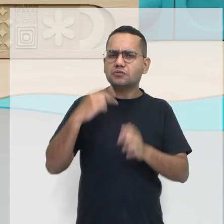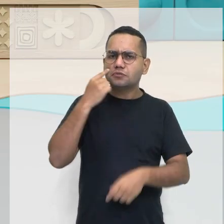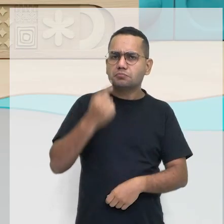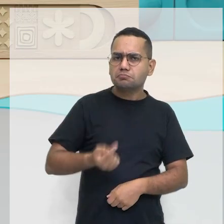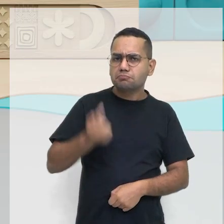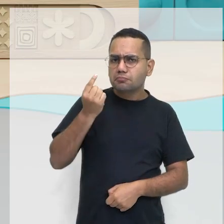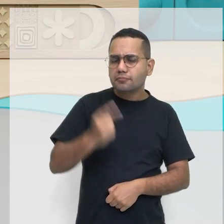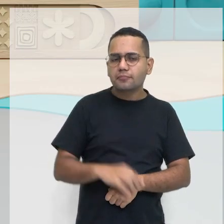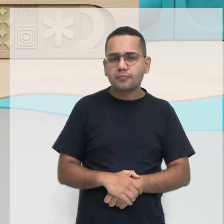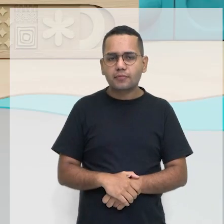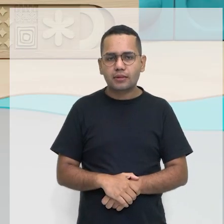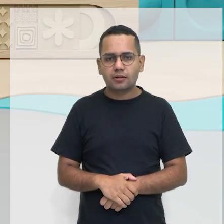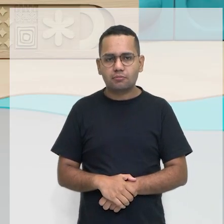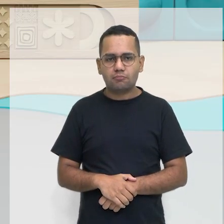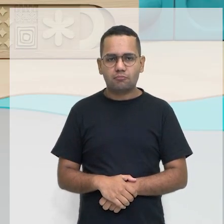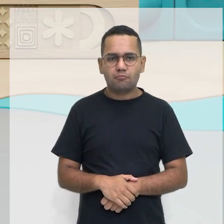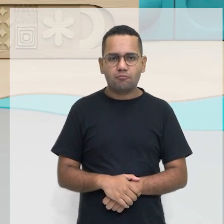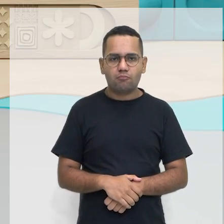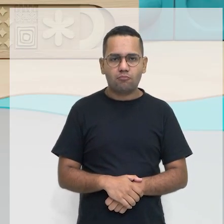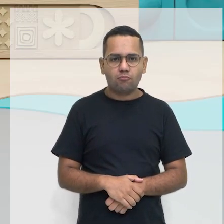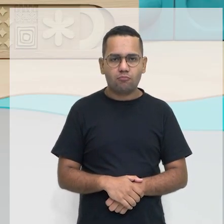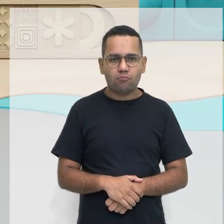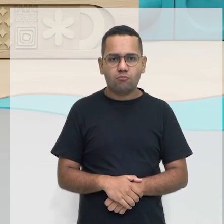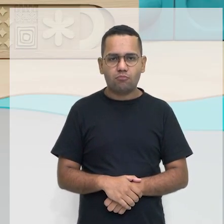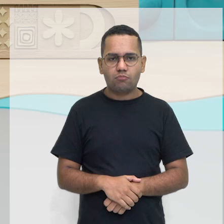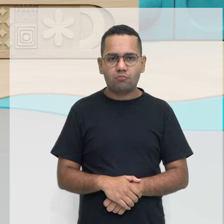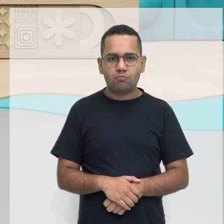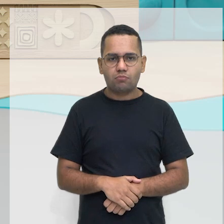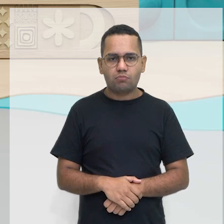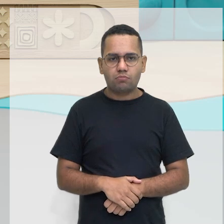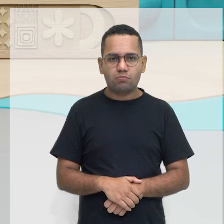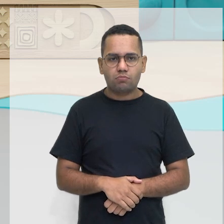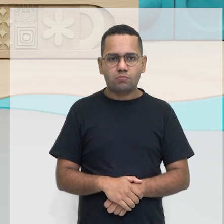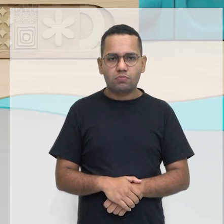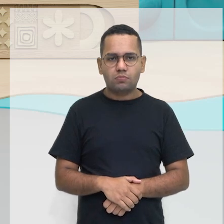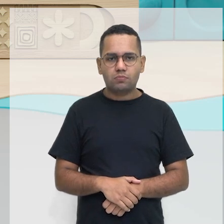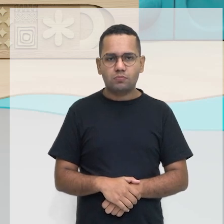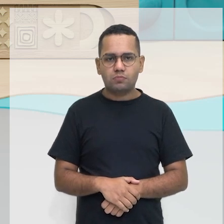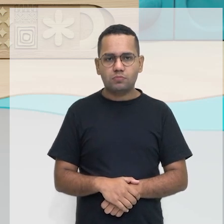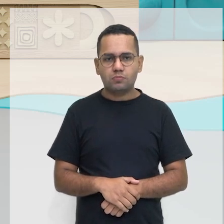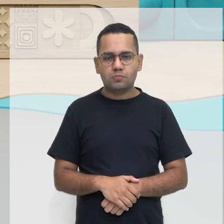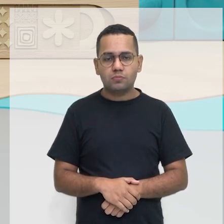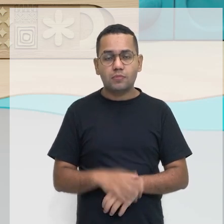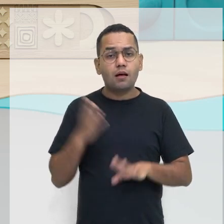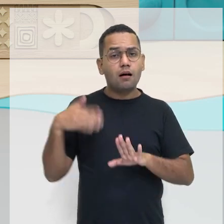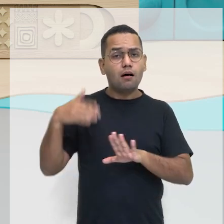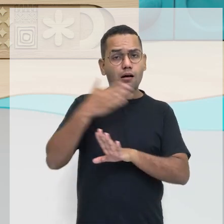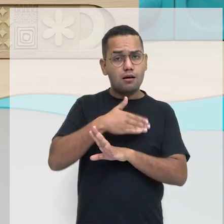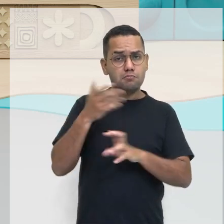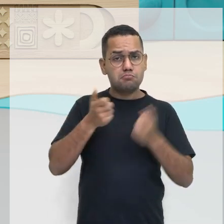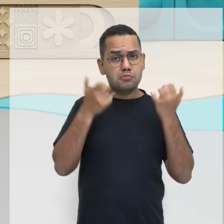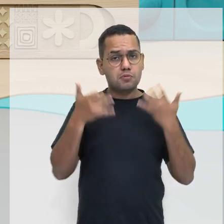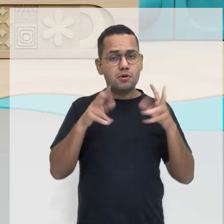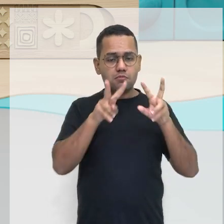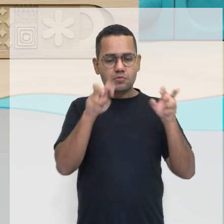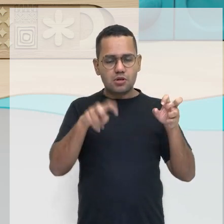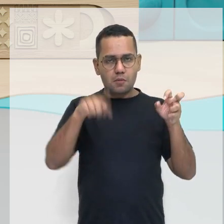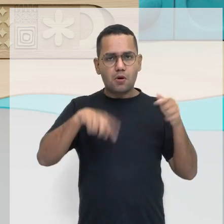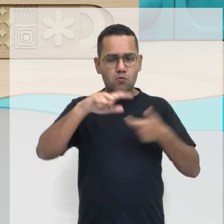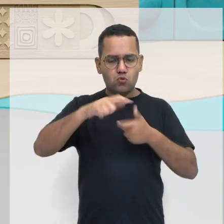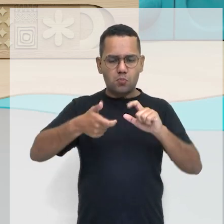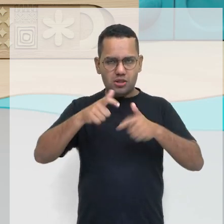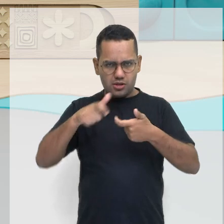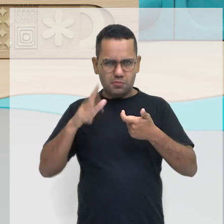conceitual? Quando eu mostrei para vocês a questão da arte geométrica, né, do geometrismo, então o